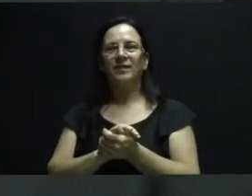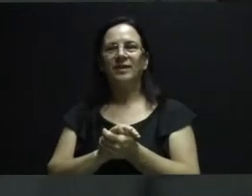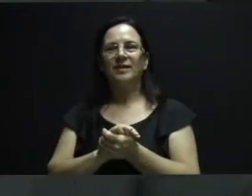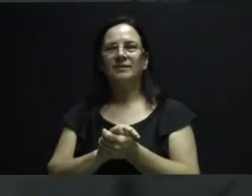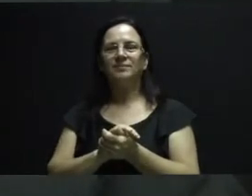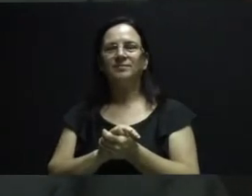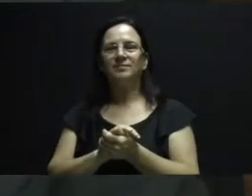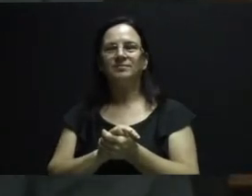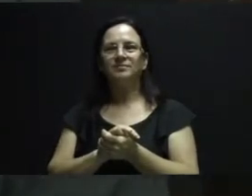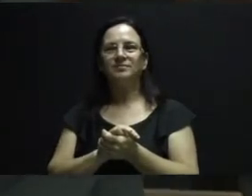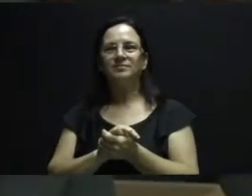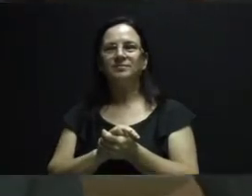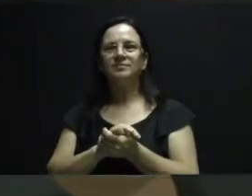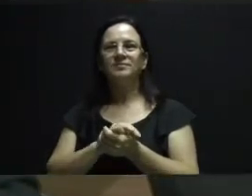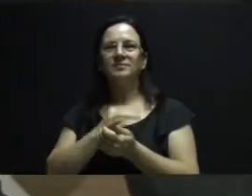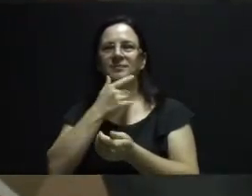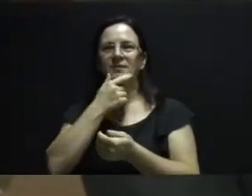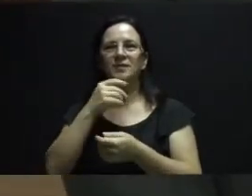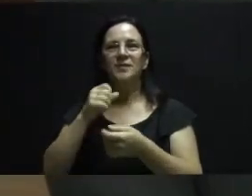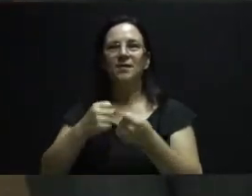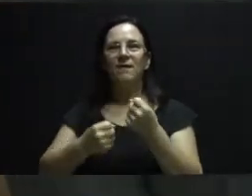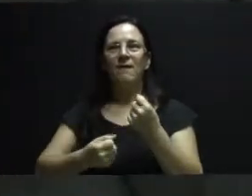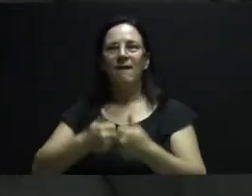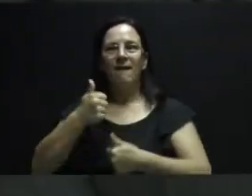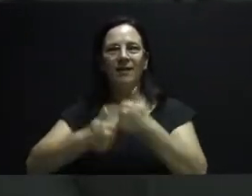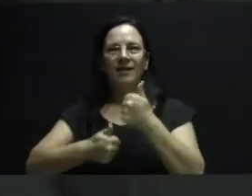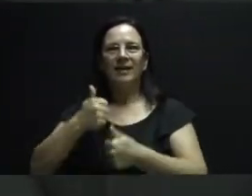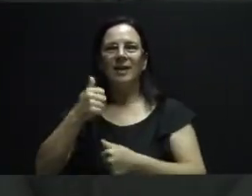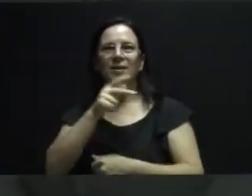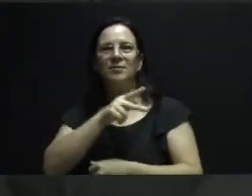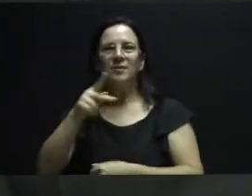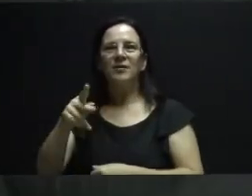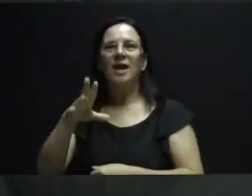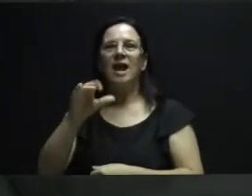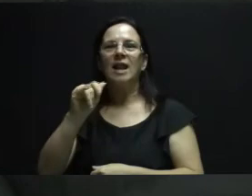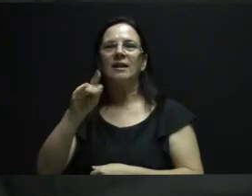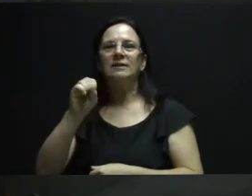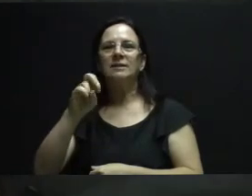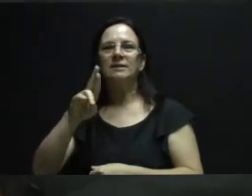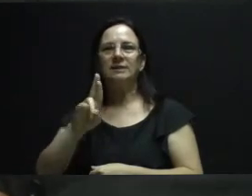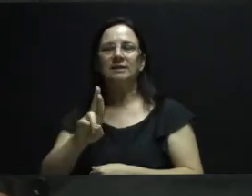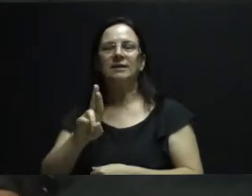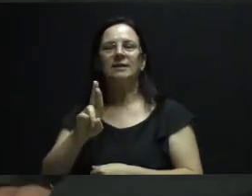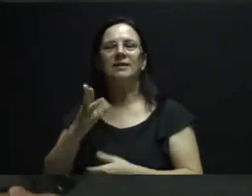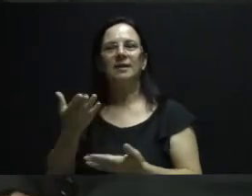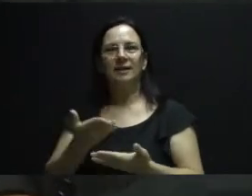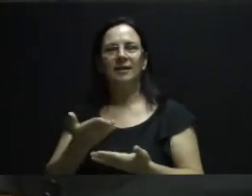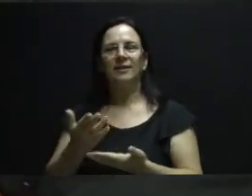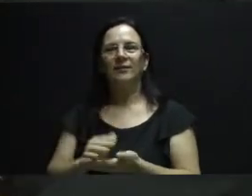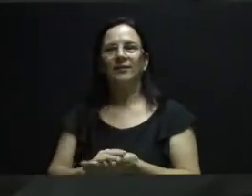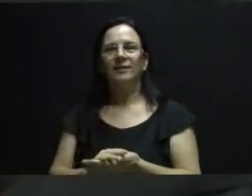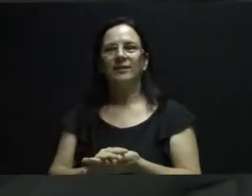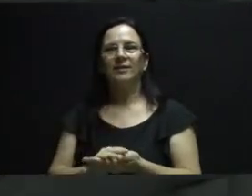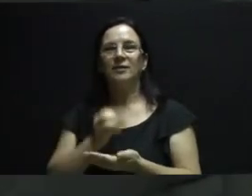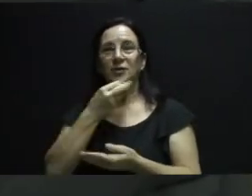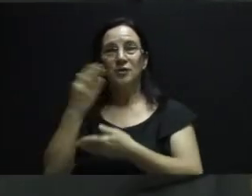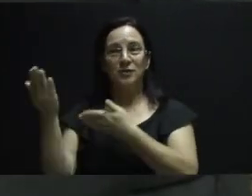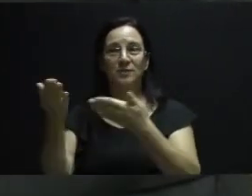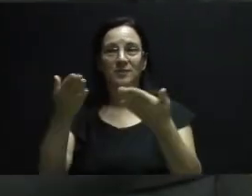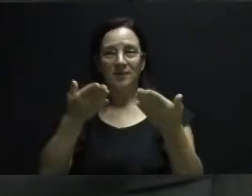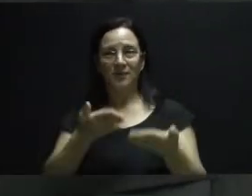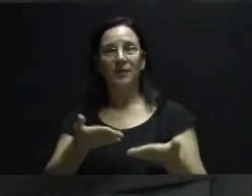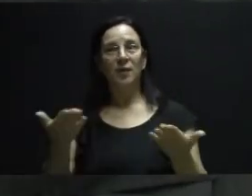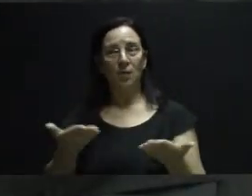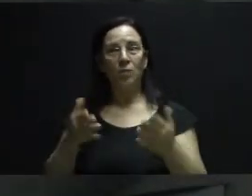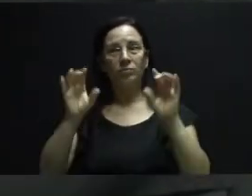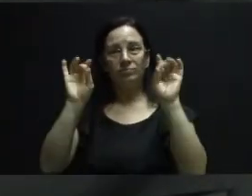que é campeão, né, atleta e também professor, Alexandre José Guedes. Seja bem-vindo. Uma noite especial, orador